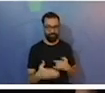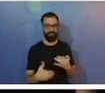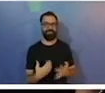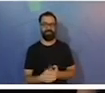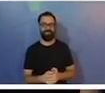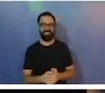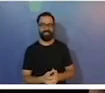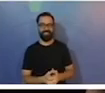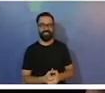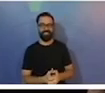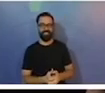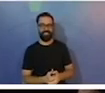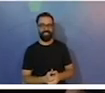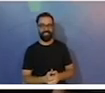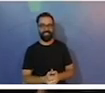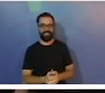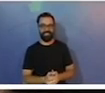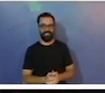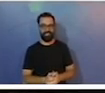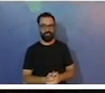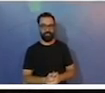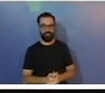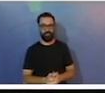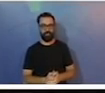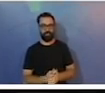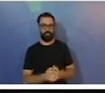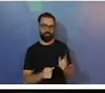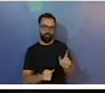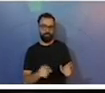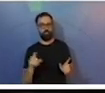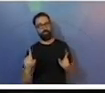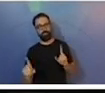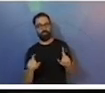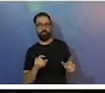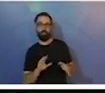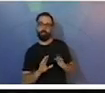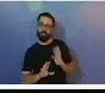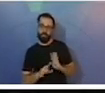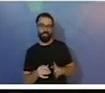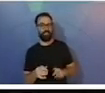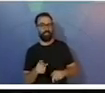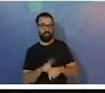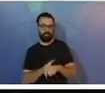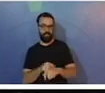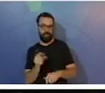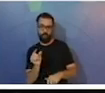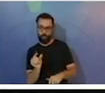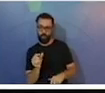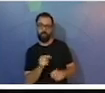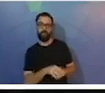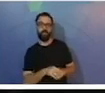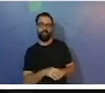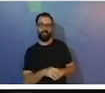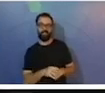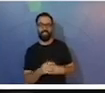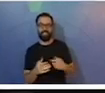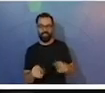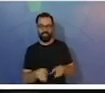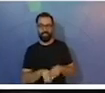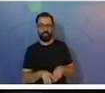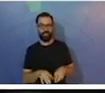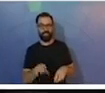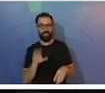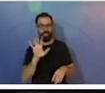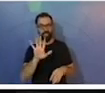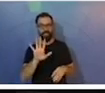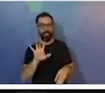Continua. Bom, já fiz... Lembrando, tá, pessoal? Era a vez da outra Adriana aqui. Mas como a gente não tem um outro plano, por isso que tá sempre a